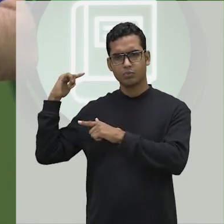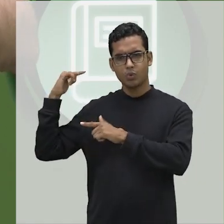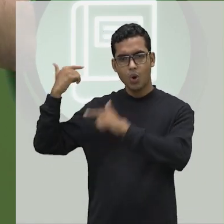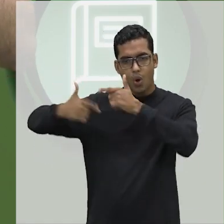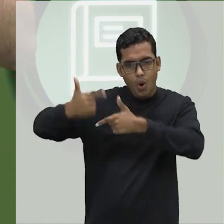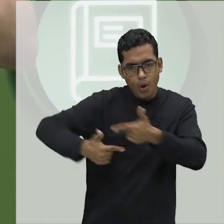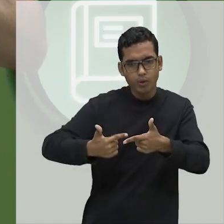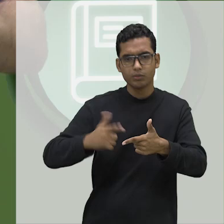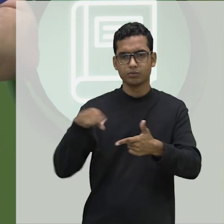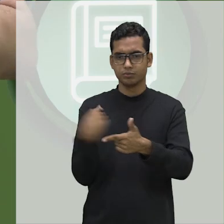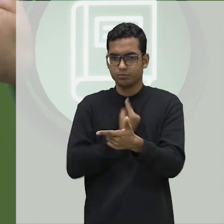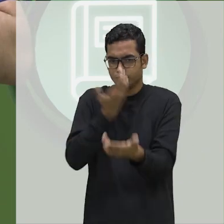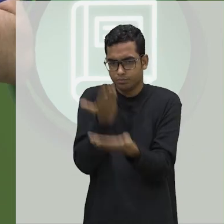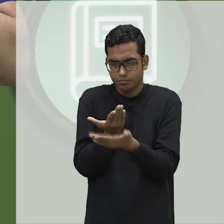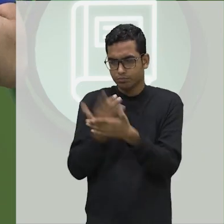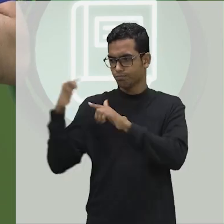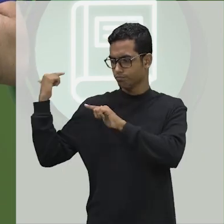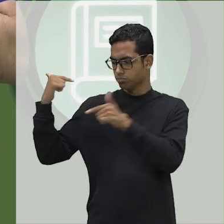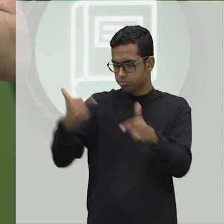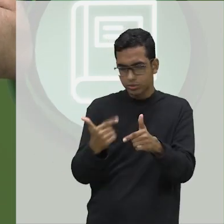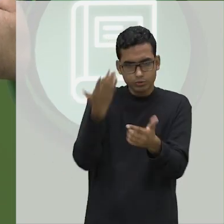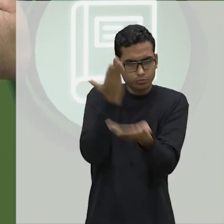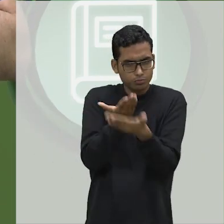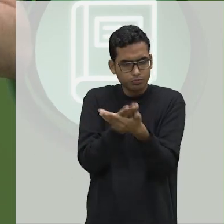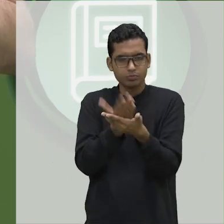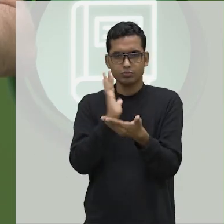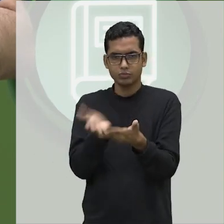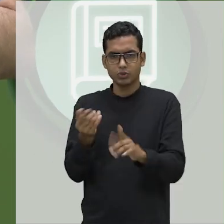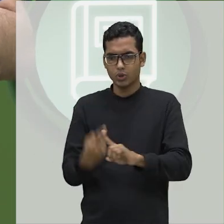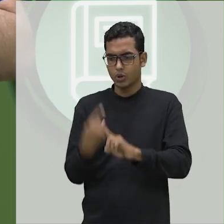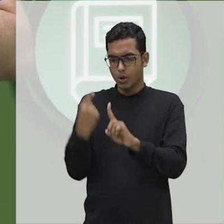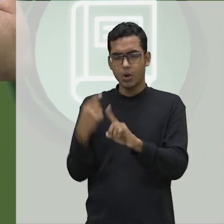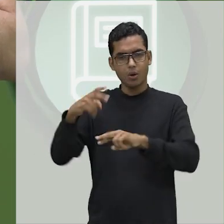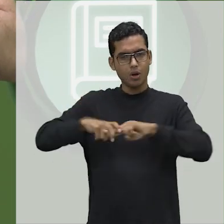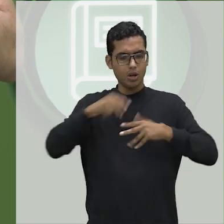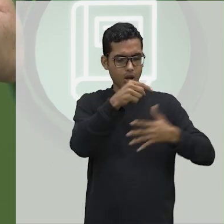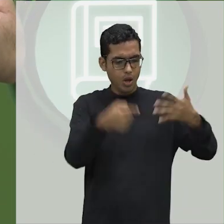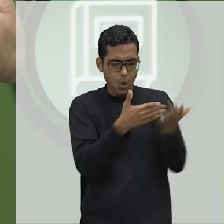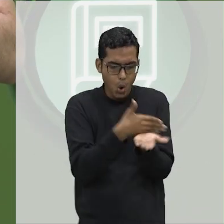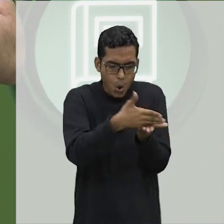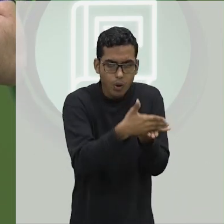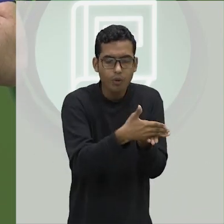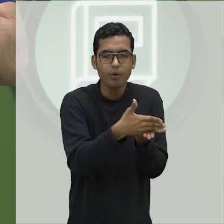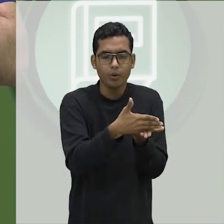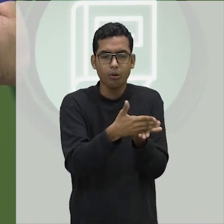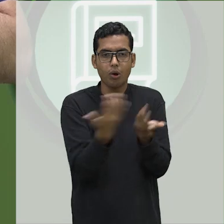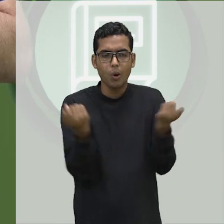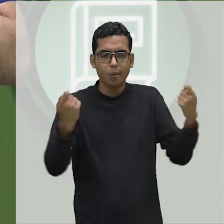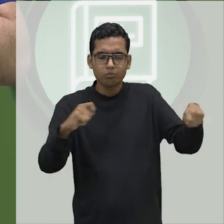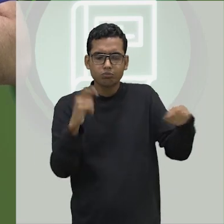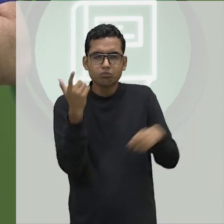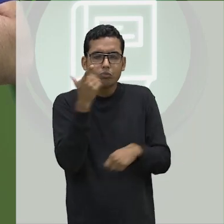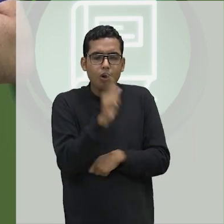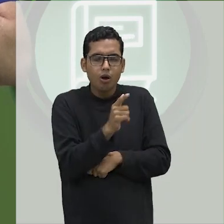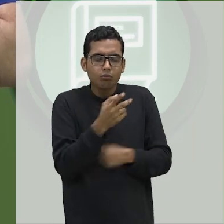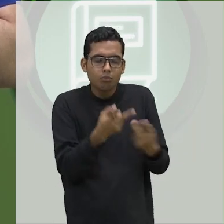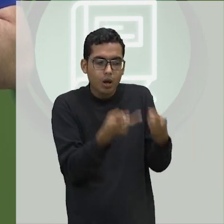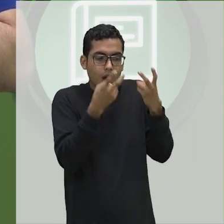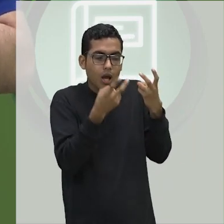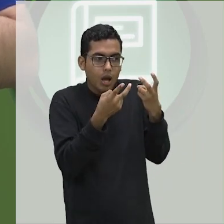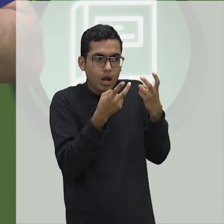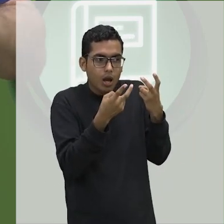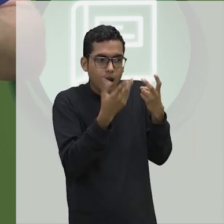estudando, dadas as condições iniciais, tá certo? Dadas as condições iniciais, você consegue prever o que vai acontecer